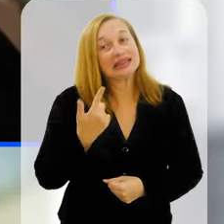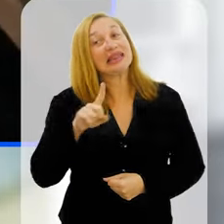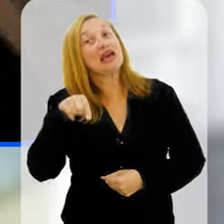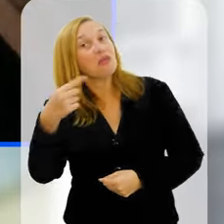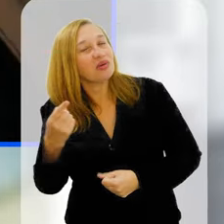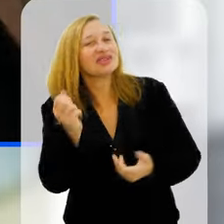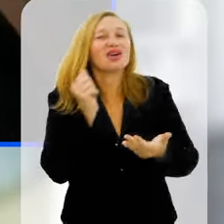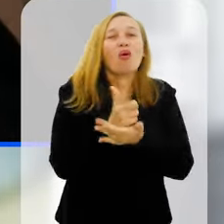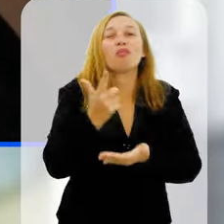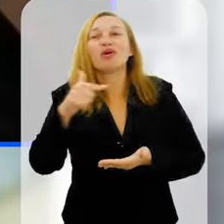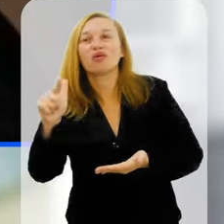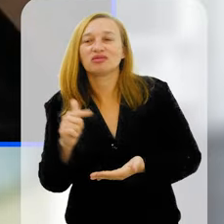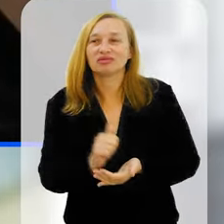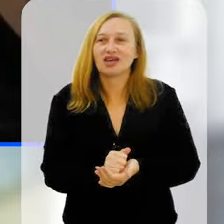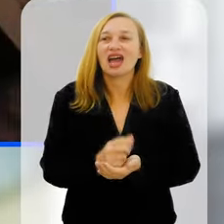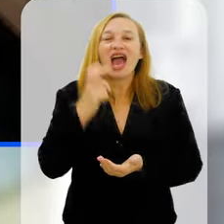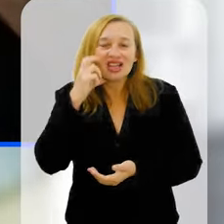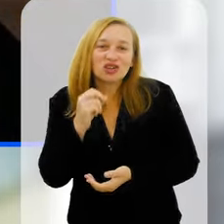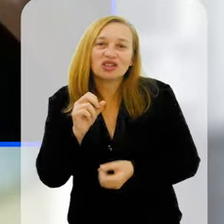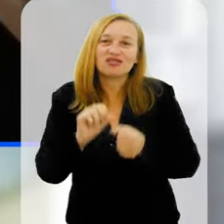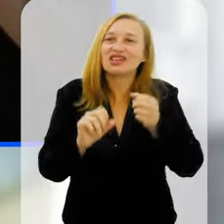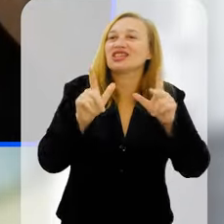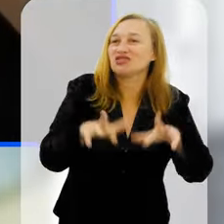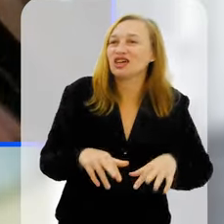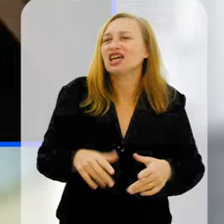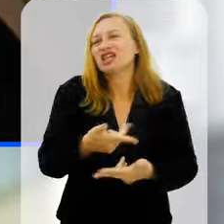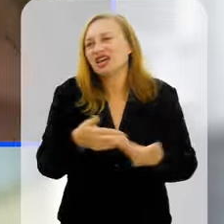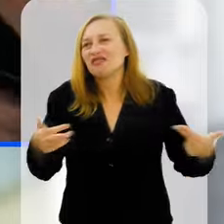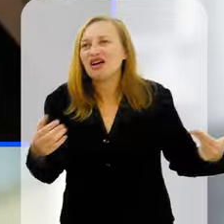outro. Mas adota primeiro, depois você